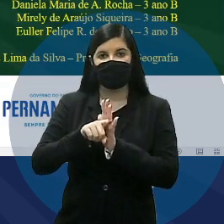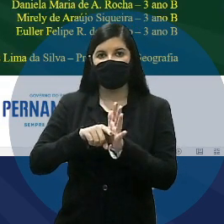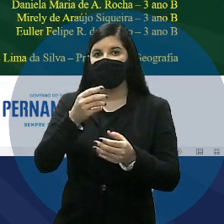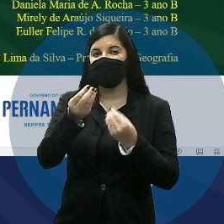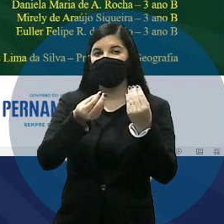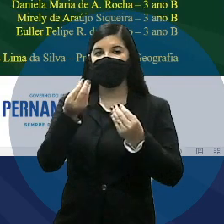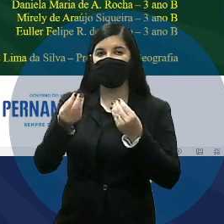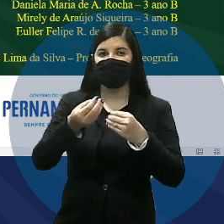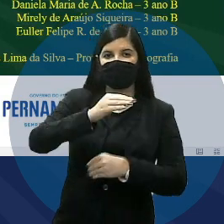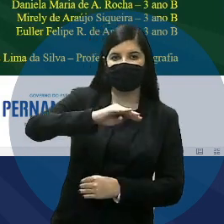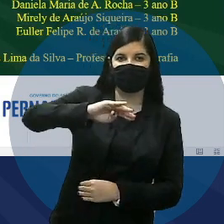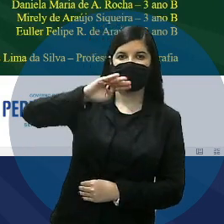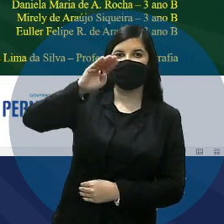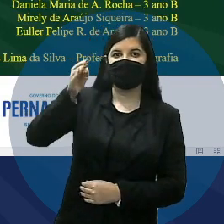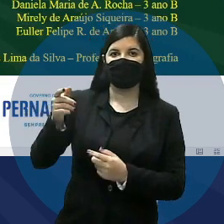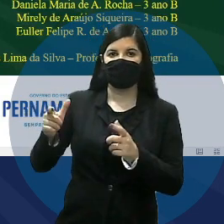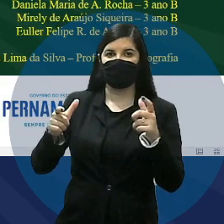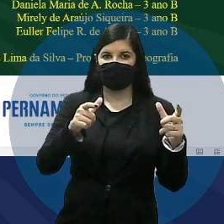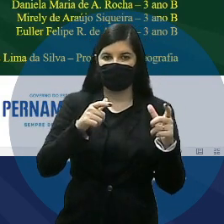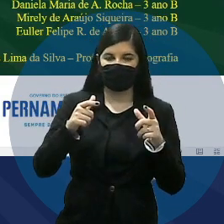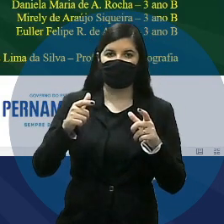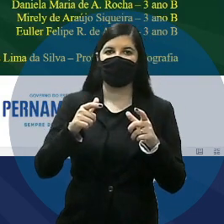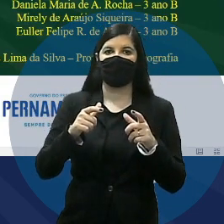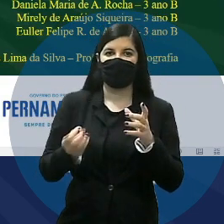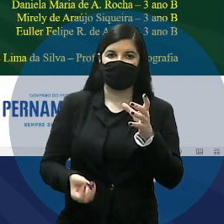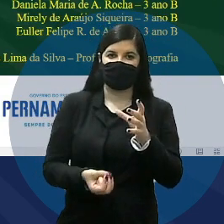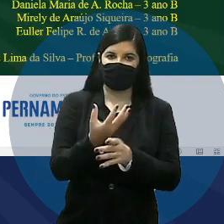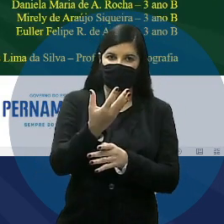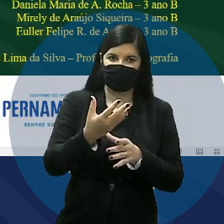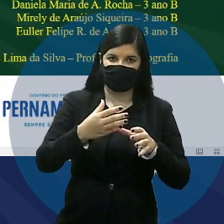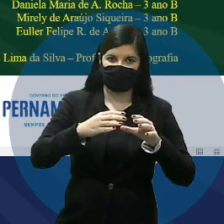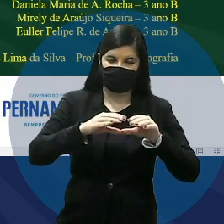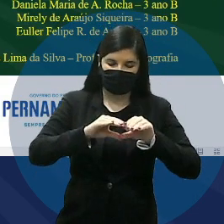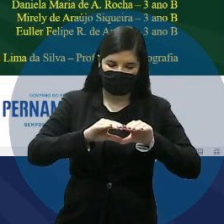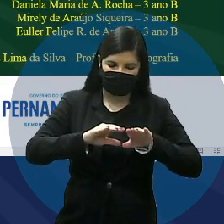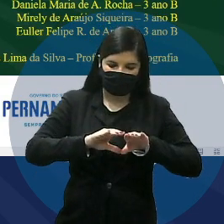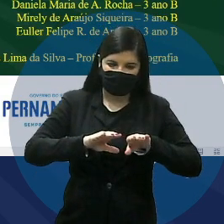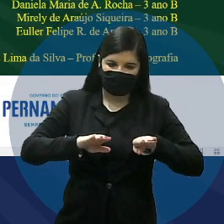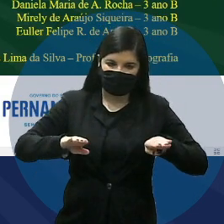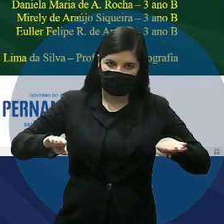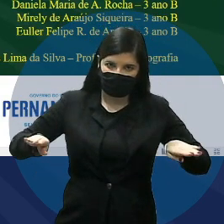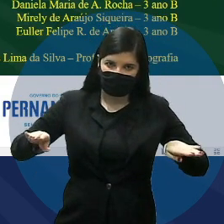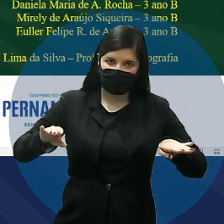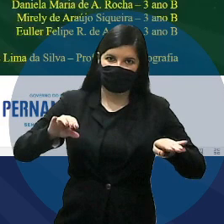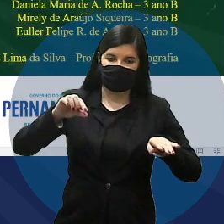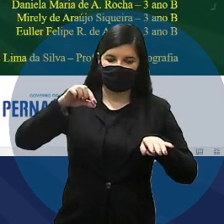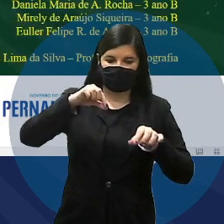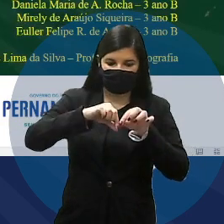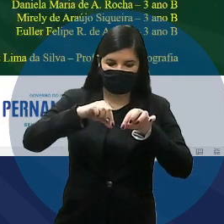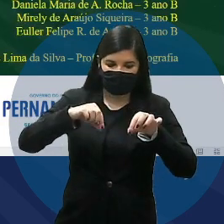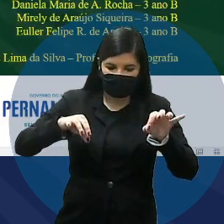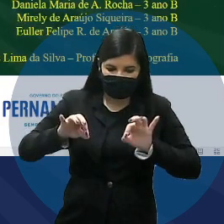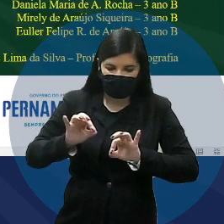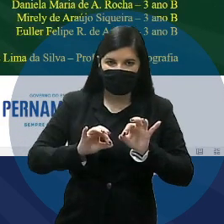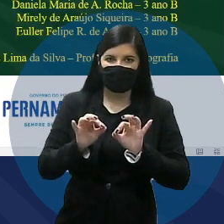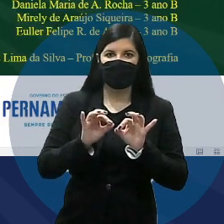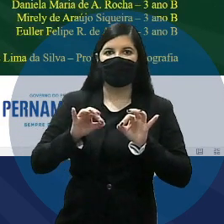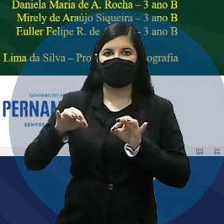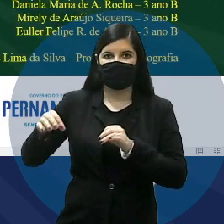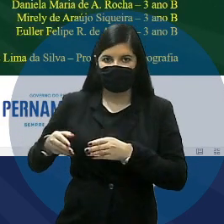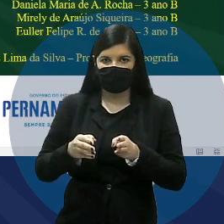a construção de uma maquete para ajudar no entendimento das dinâmicas das bacias hidrográficas